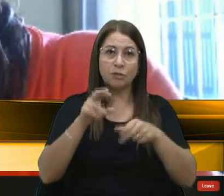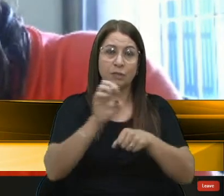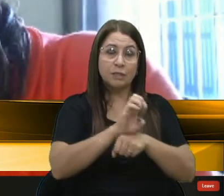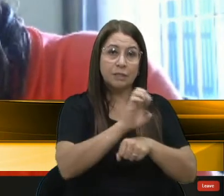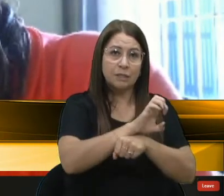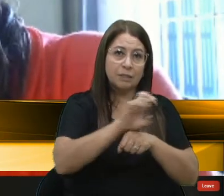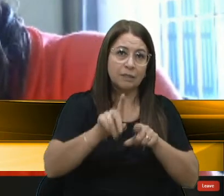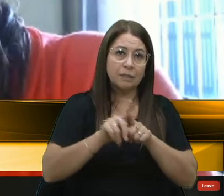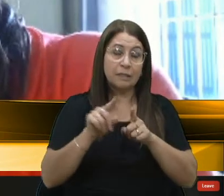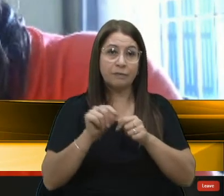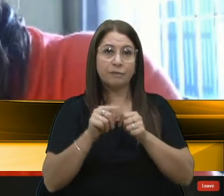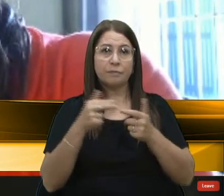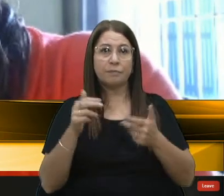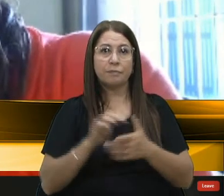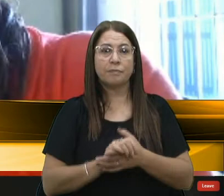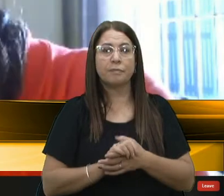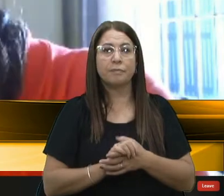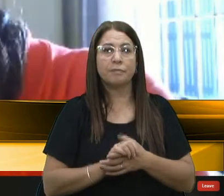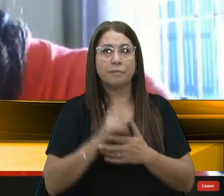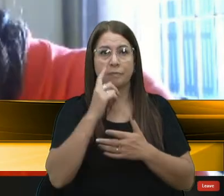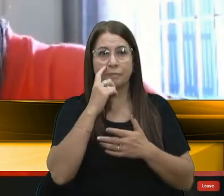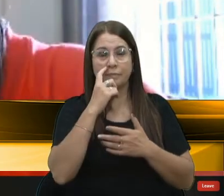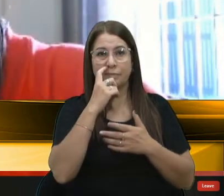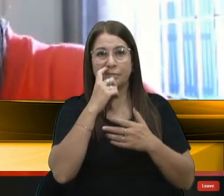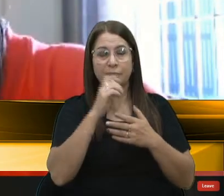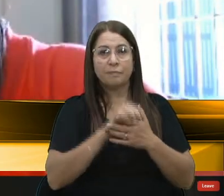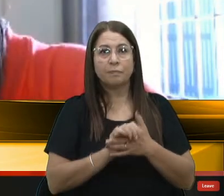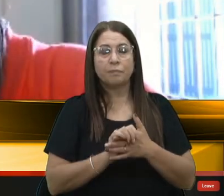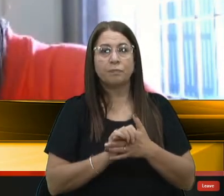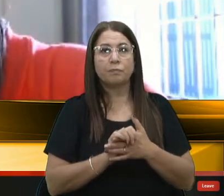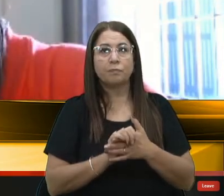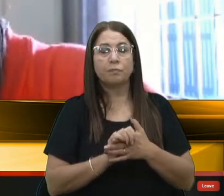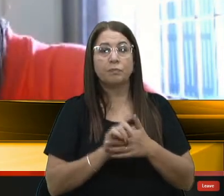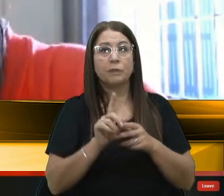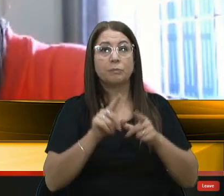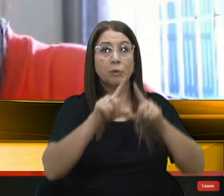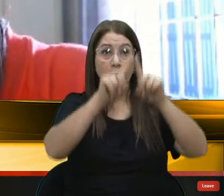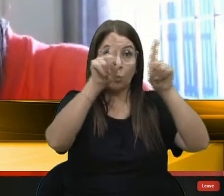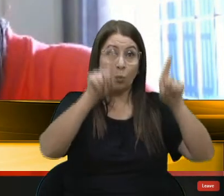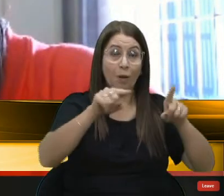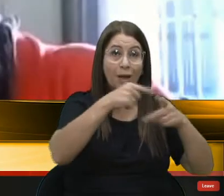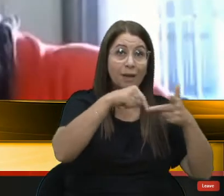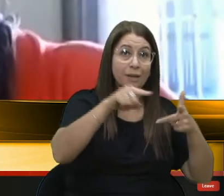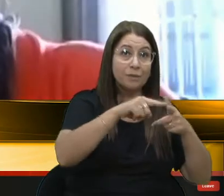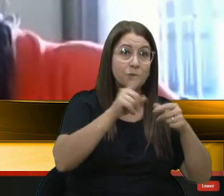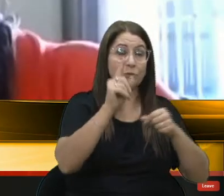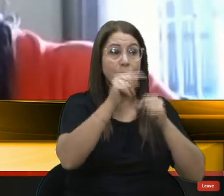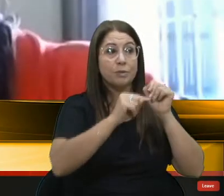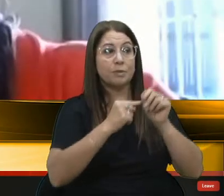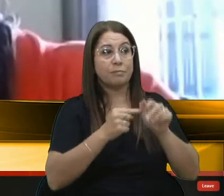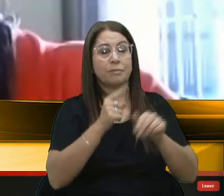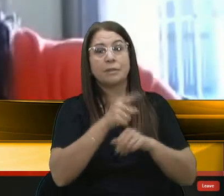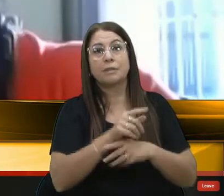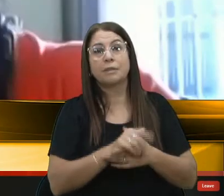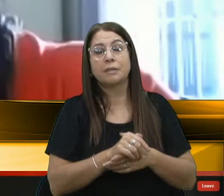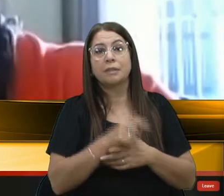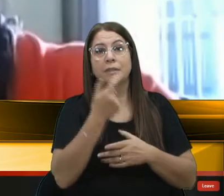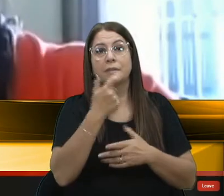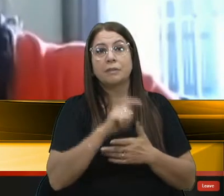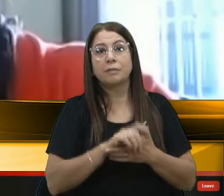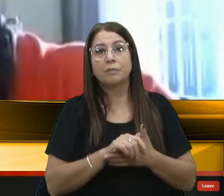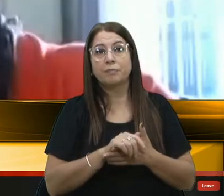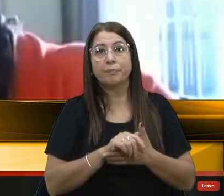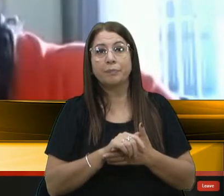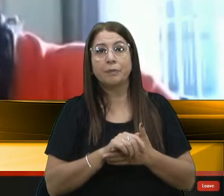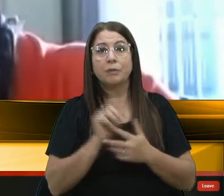passando é uma situação muito grave e o quadro já está colocado, né? Acho que